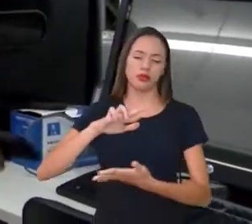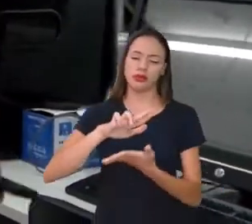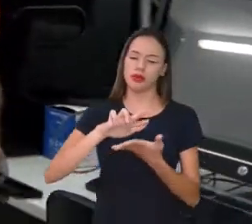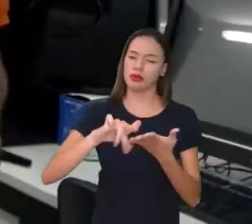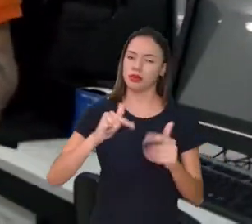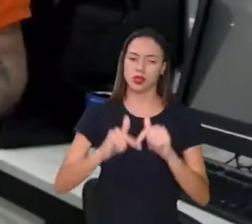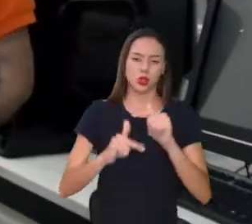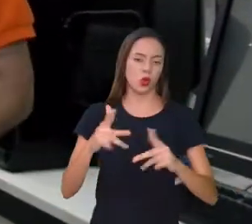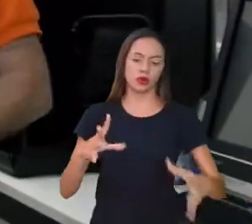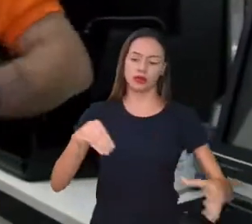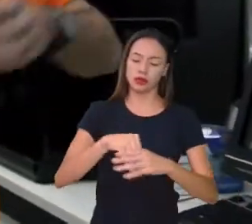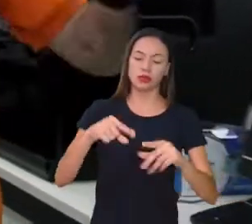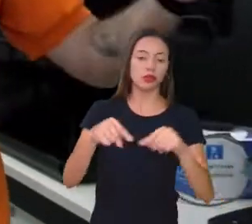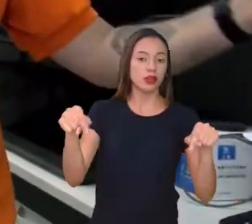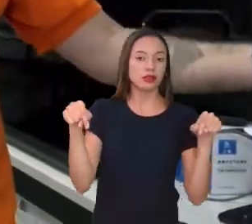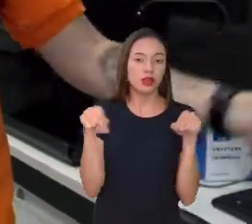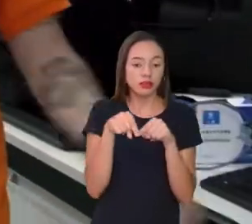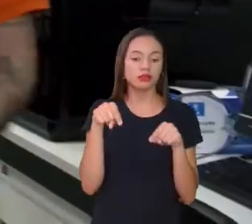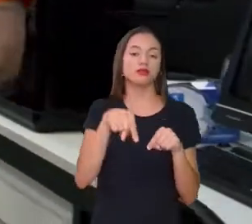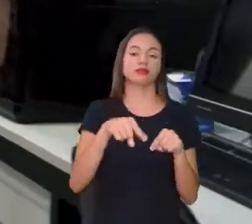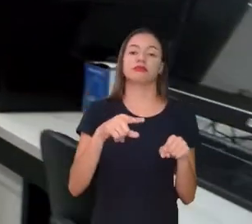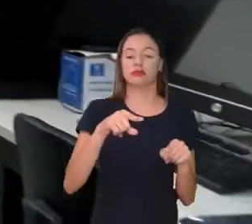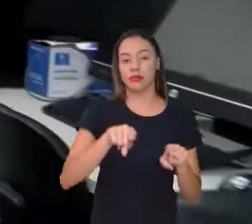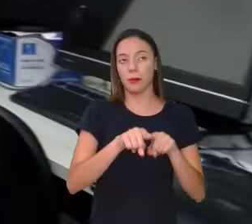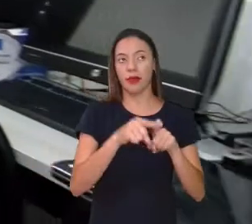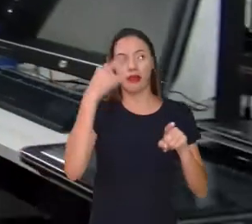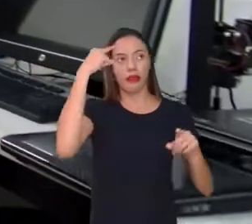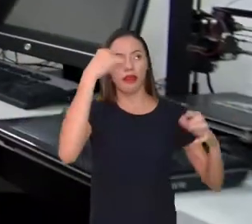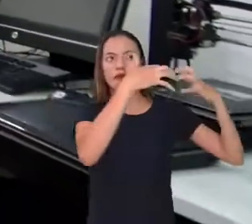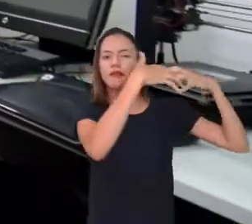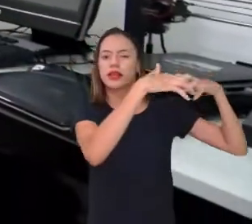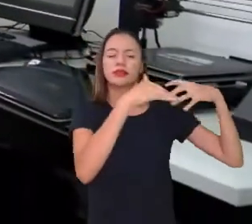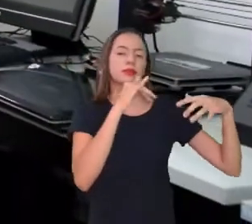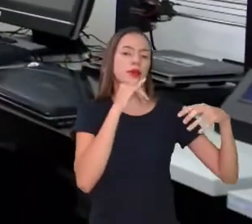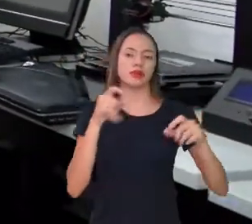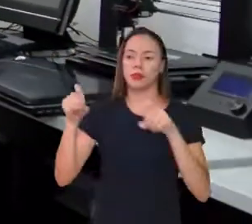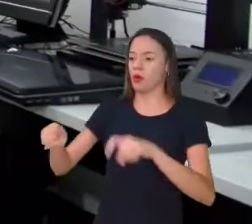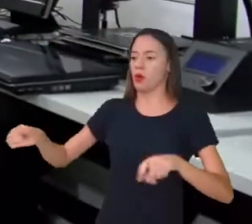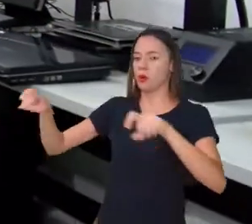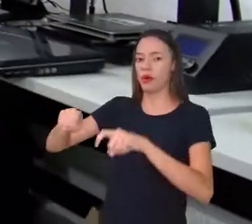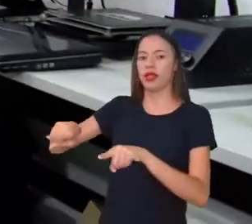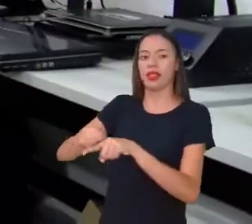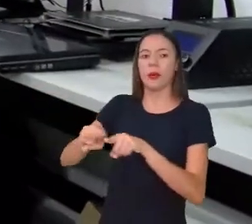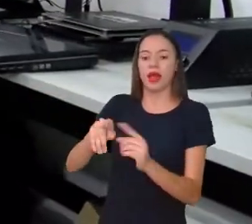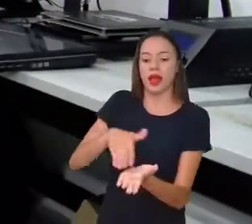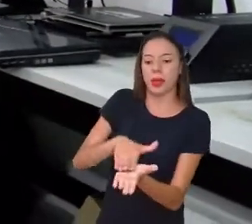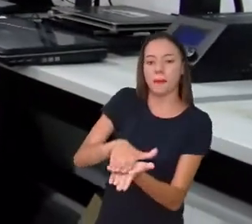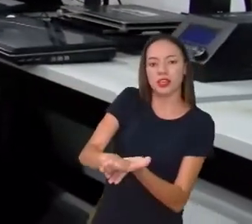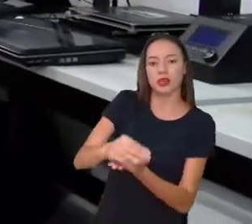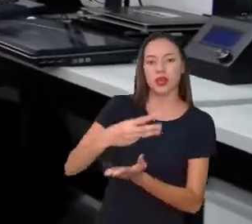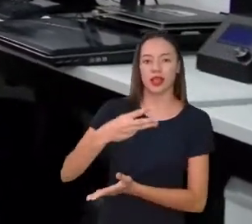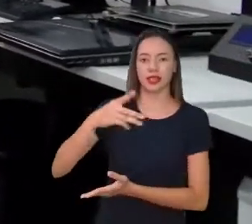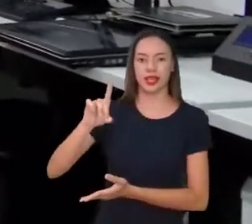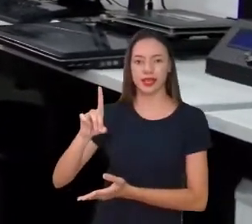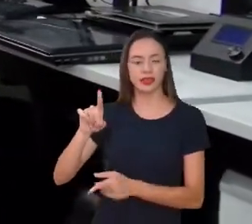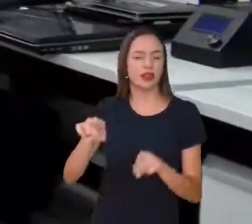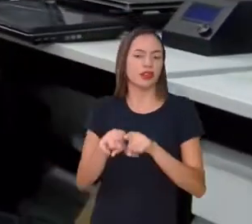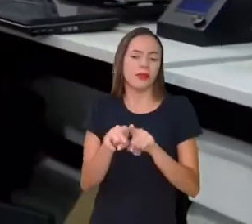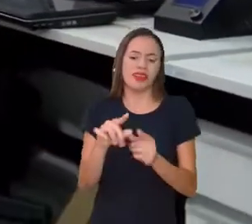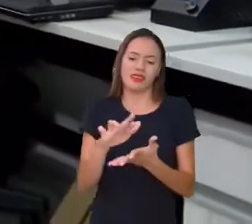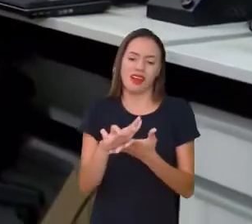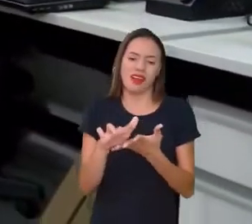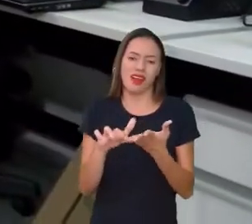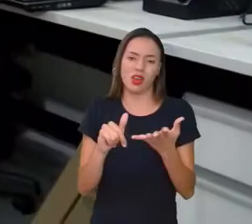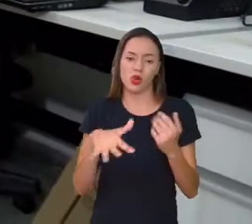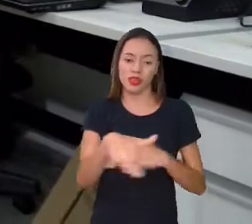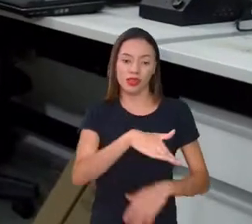e refletir em cima delas, né? Sejam os computadores, sejam as Impressora impressoras 3D, né? 3D. Um monte de coisas dessa natureza que